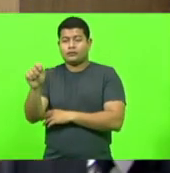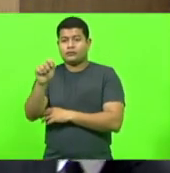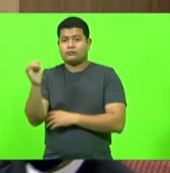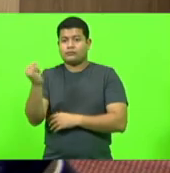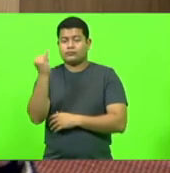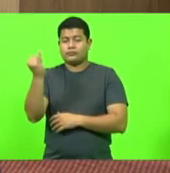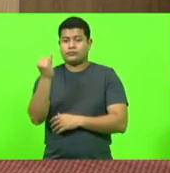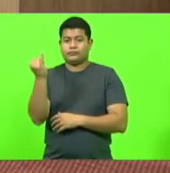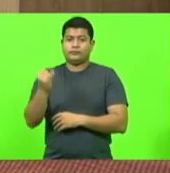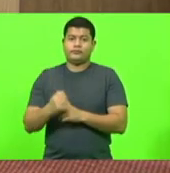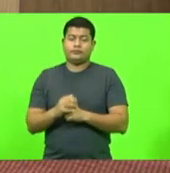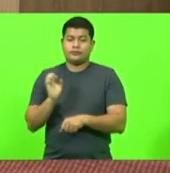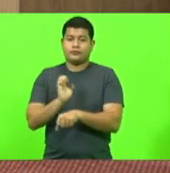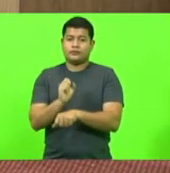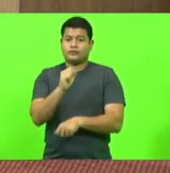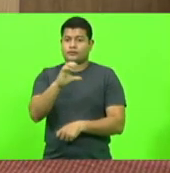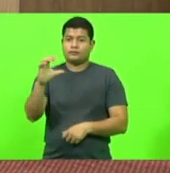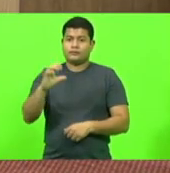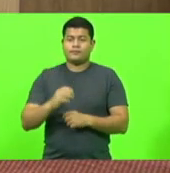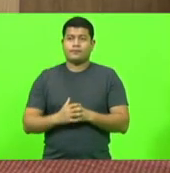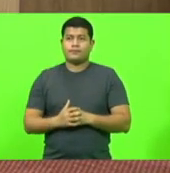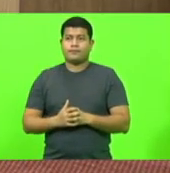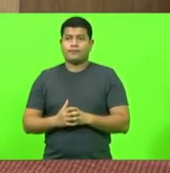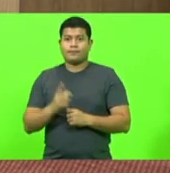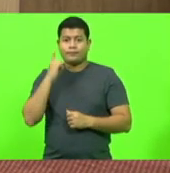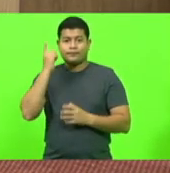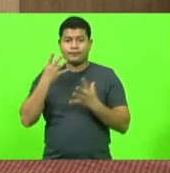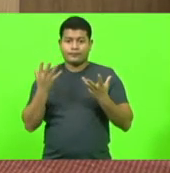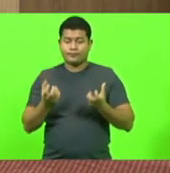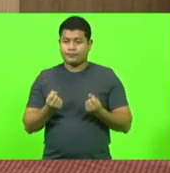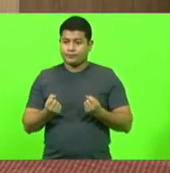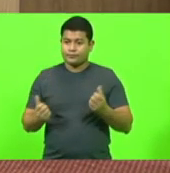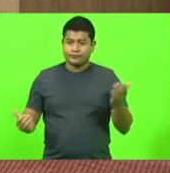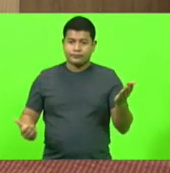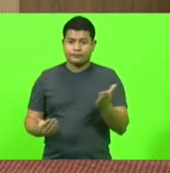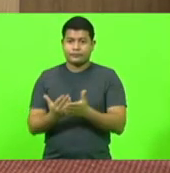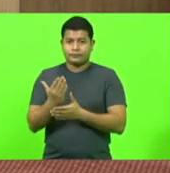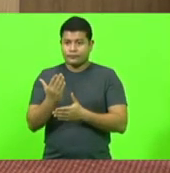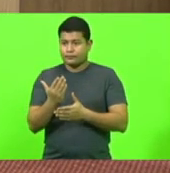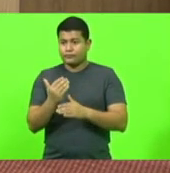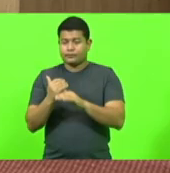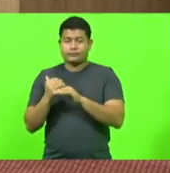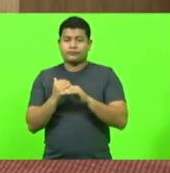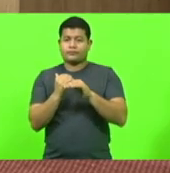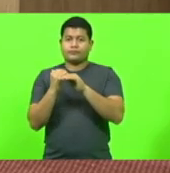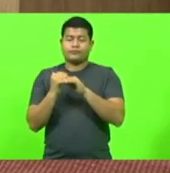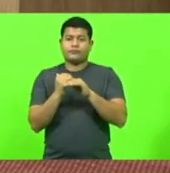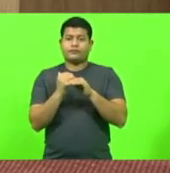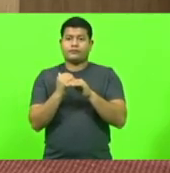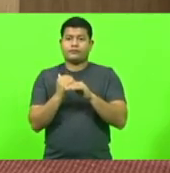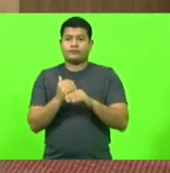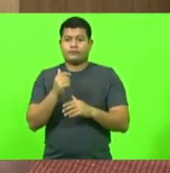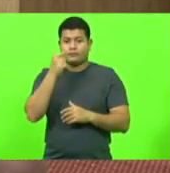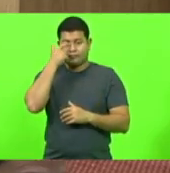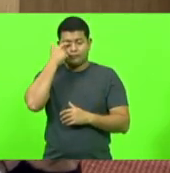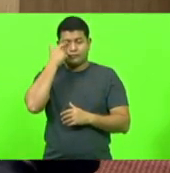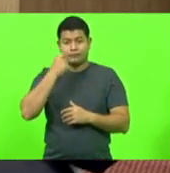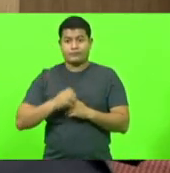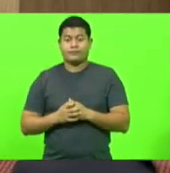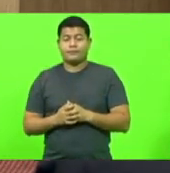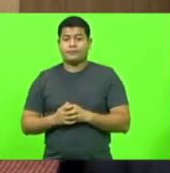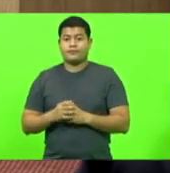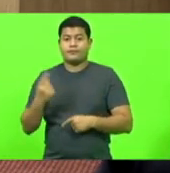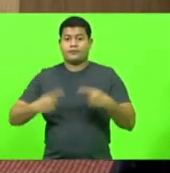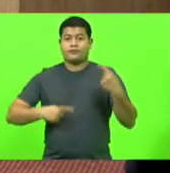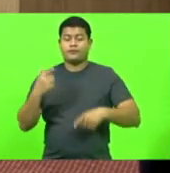Estado de Santa Catarina. Muito obrigado. Deputados que aprovam, permaneçam como se encontram. Aprovado por unanimidade.